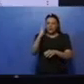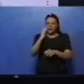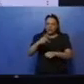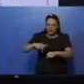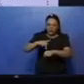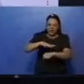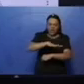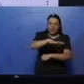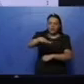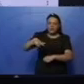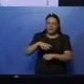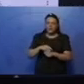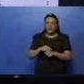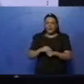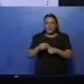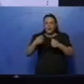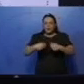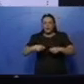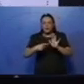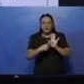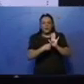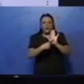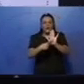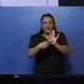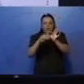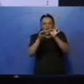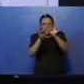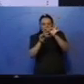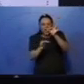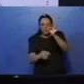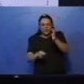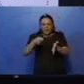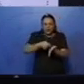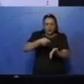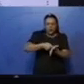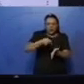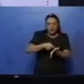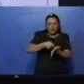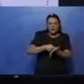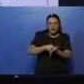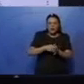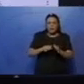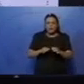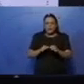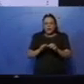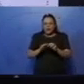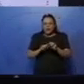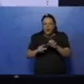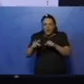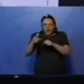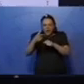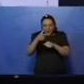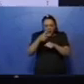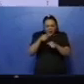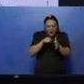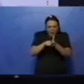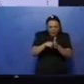as regras para que se cumpram e possam ser monitoradas as metas voluntárias acordadas por